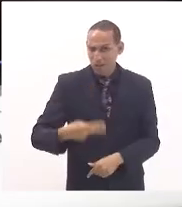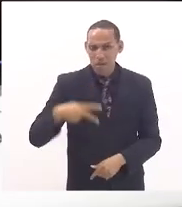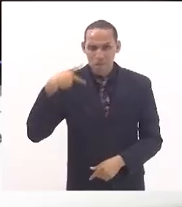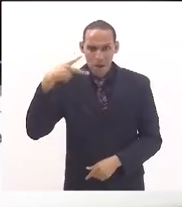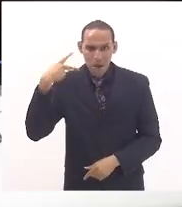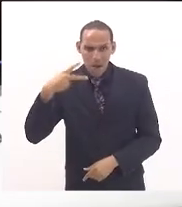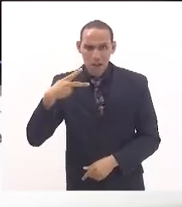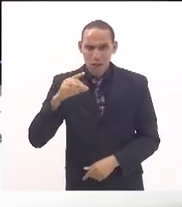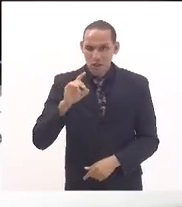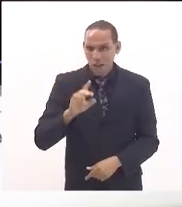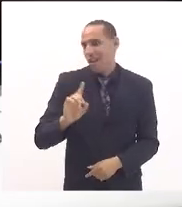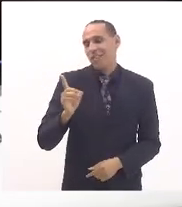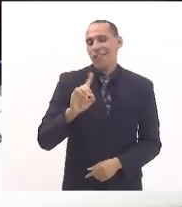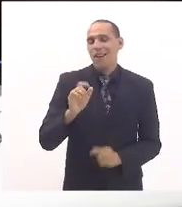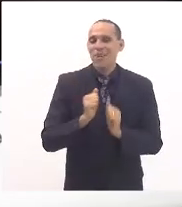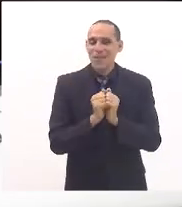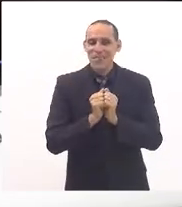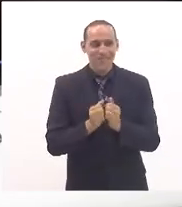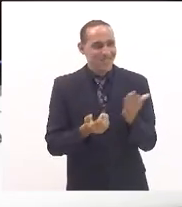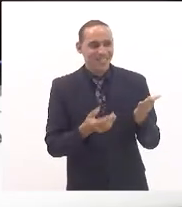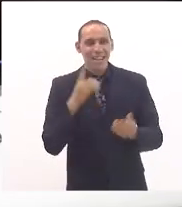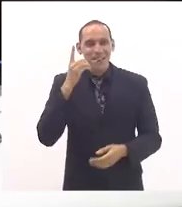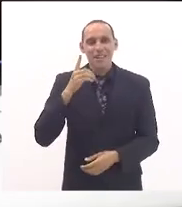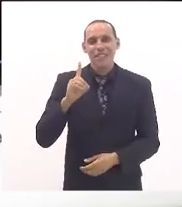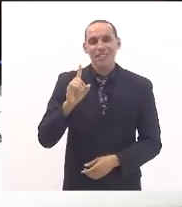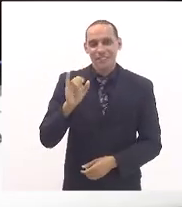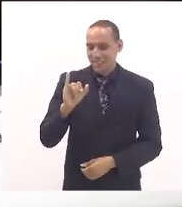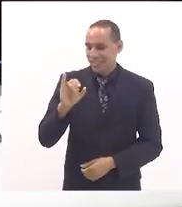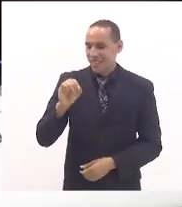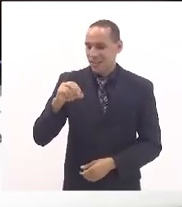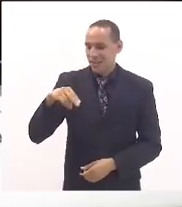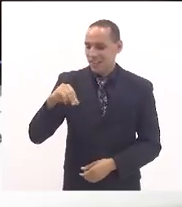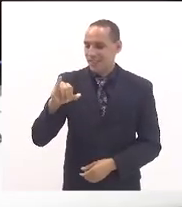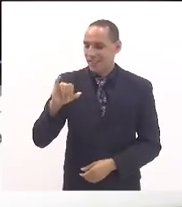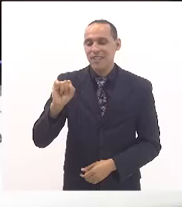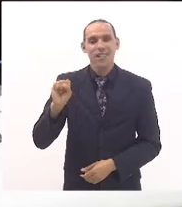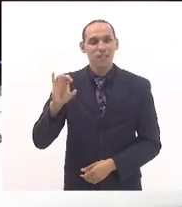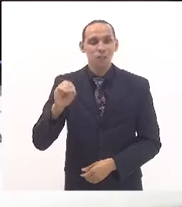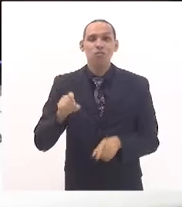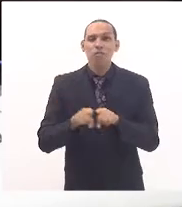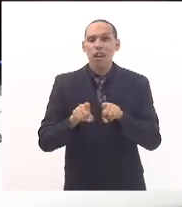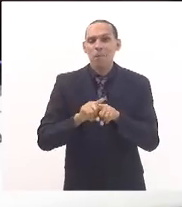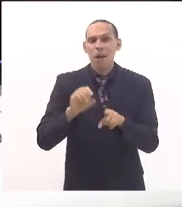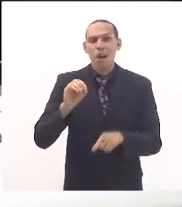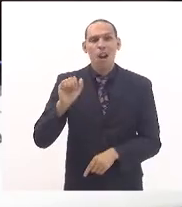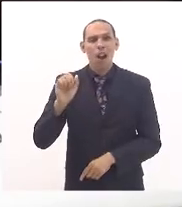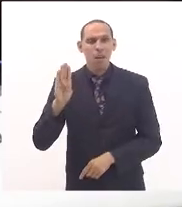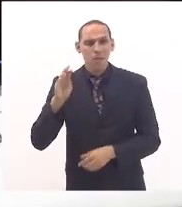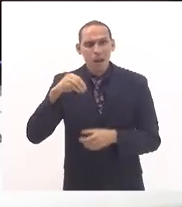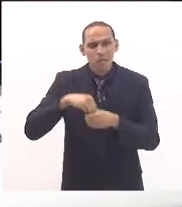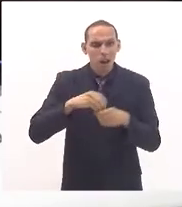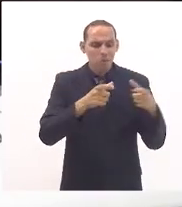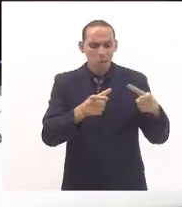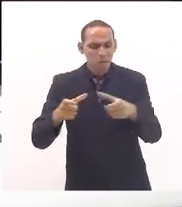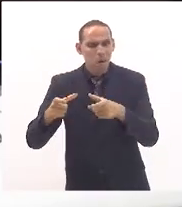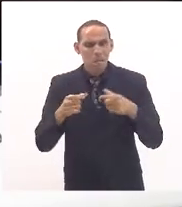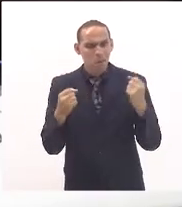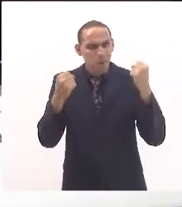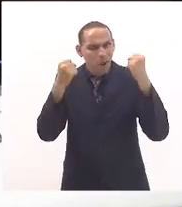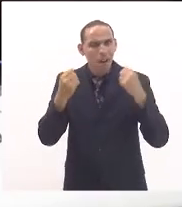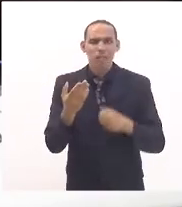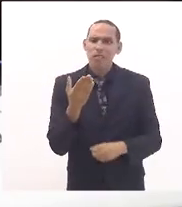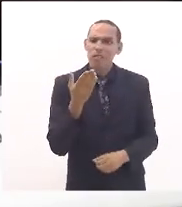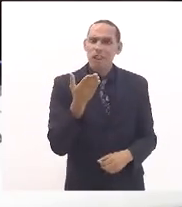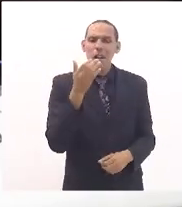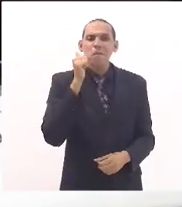Parlamento ao lado do nosso querido Deputado Dionísio Lins mas na OAB em outros espaços de poder que as